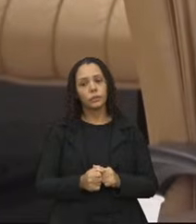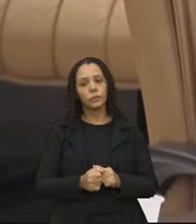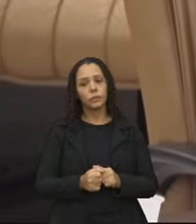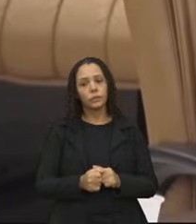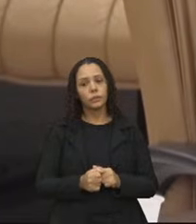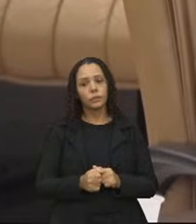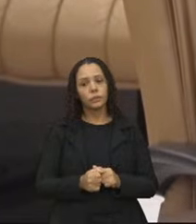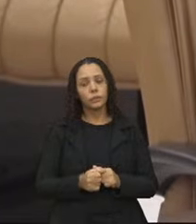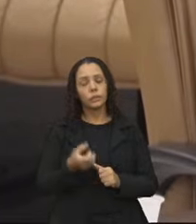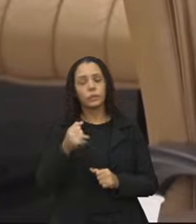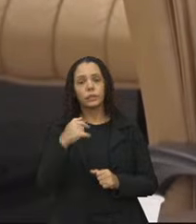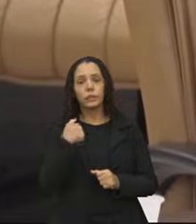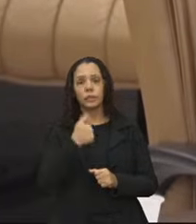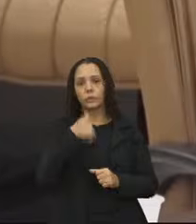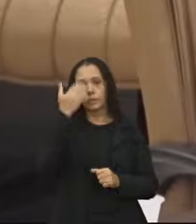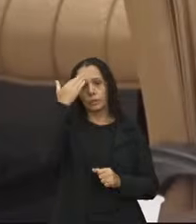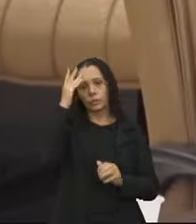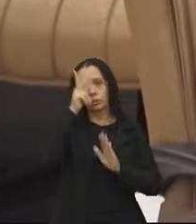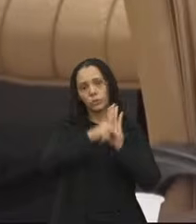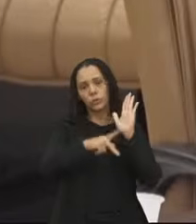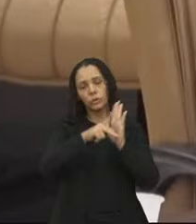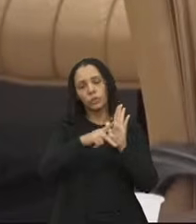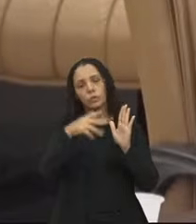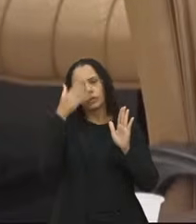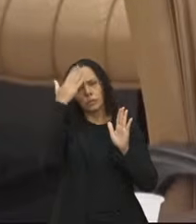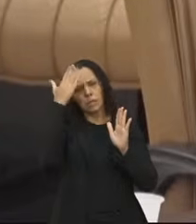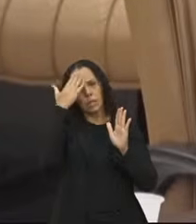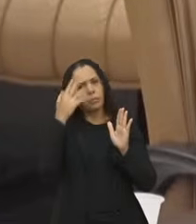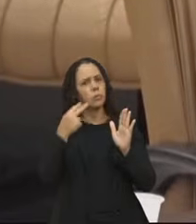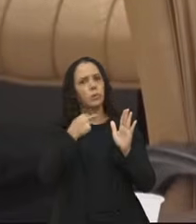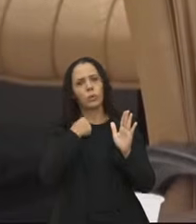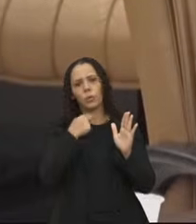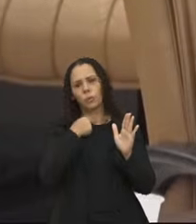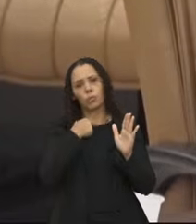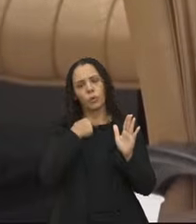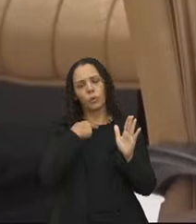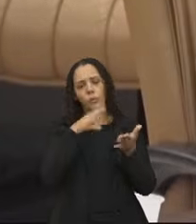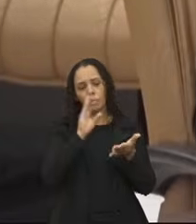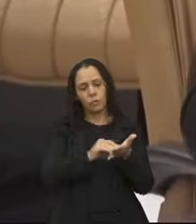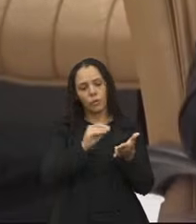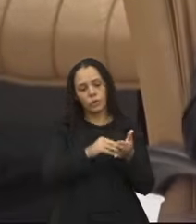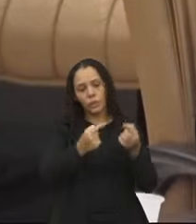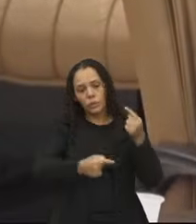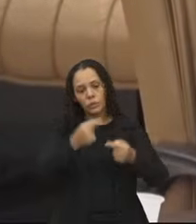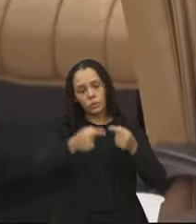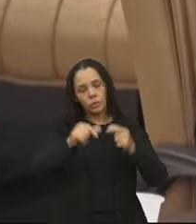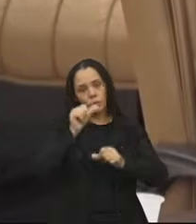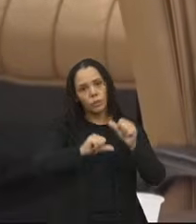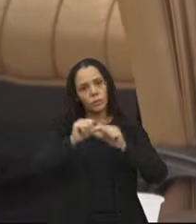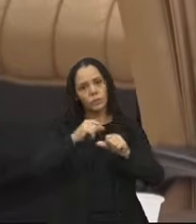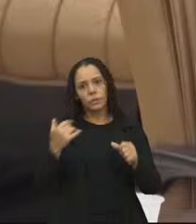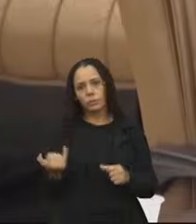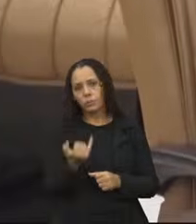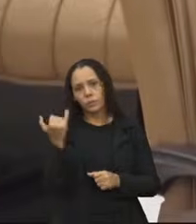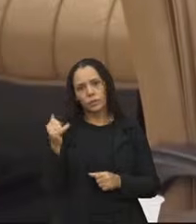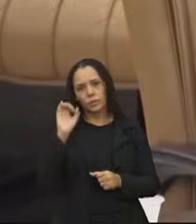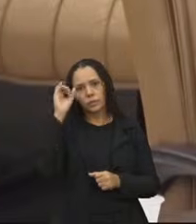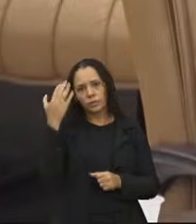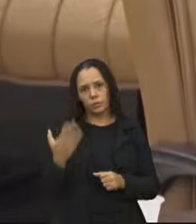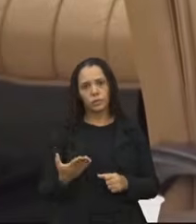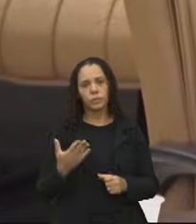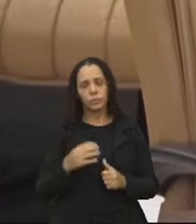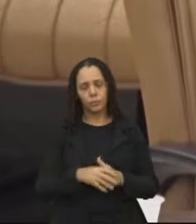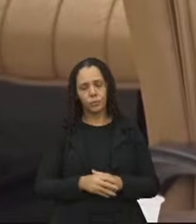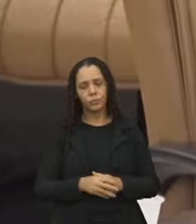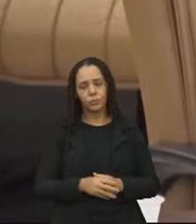gente entende o projeto, a gente sabe que não pode, sem discussão, fazer uma mudança tão extrema no nosso município.